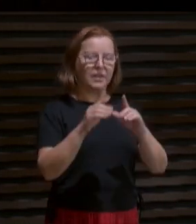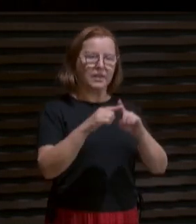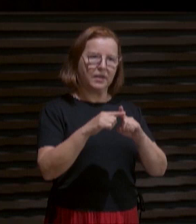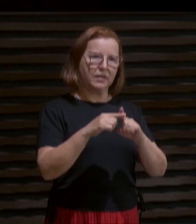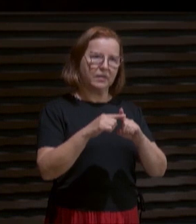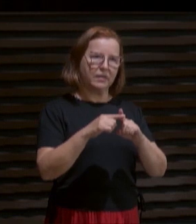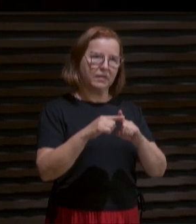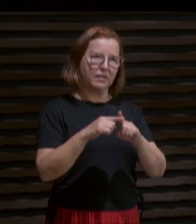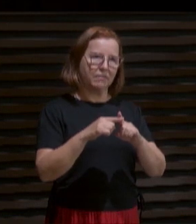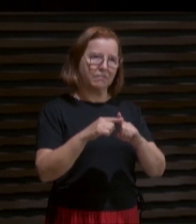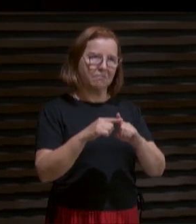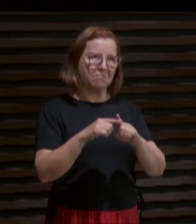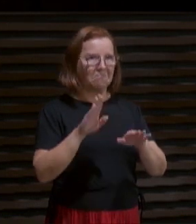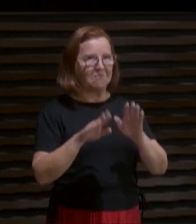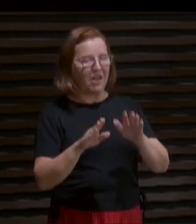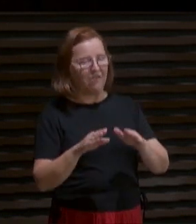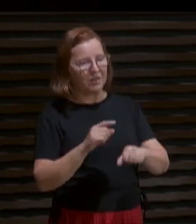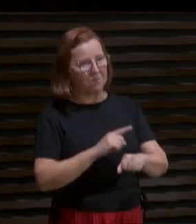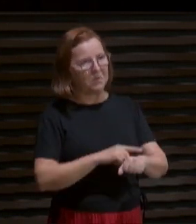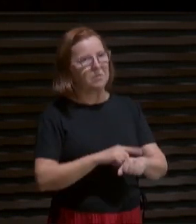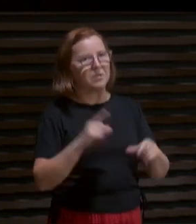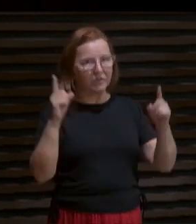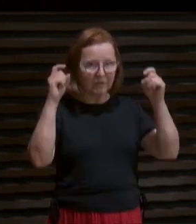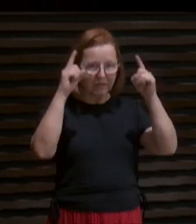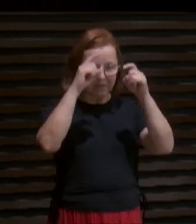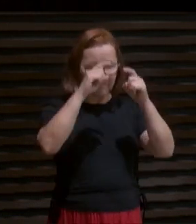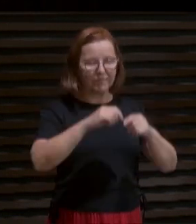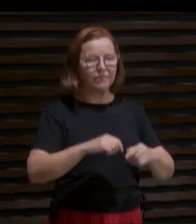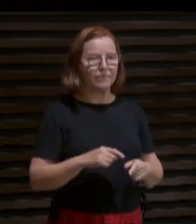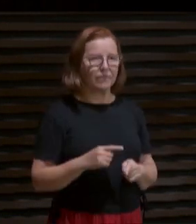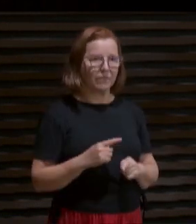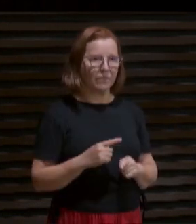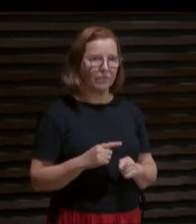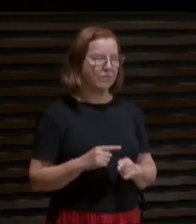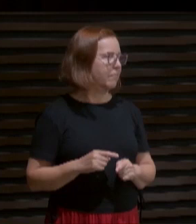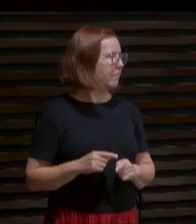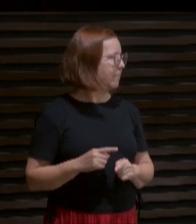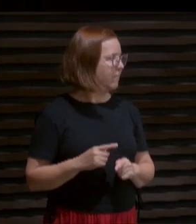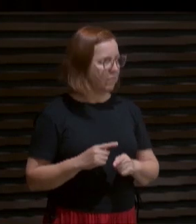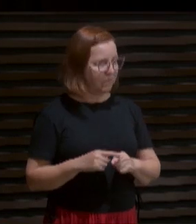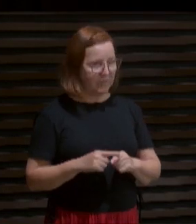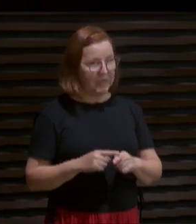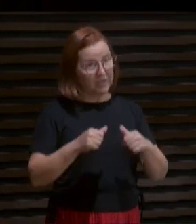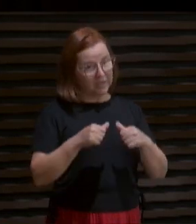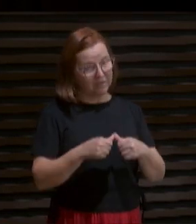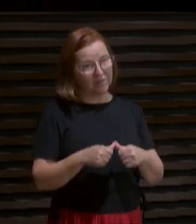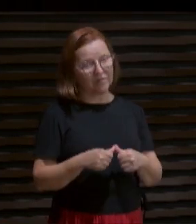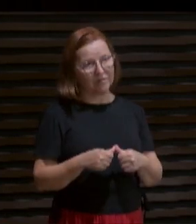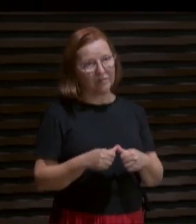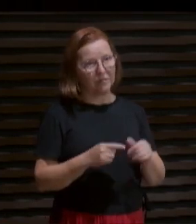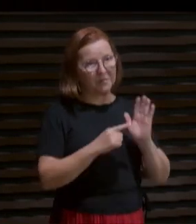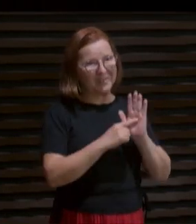por momentos bastante turbulentos, porque isso está caracterizando